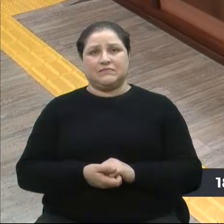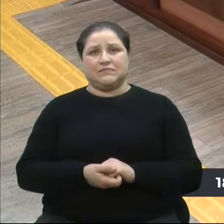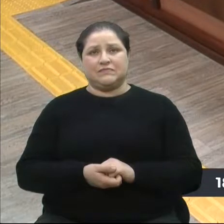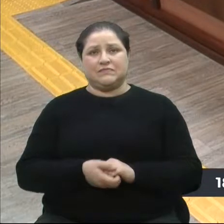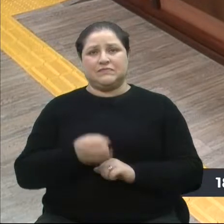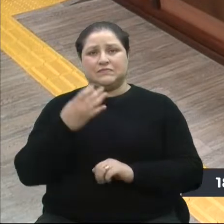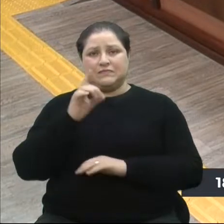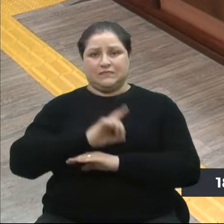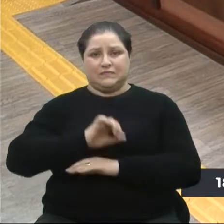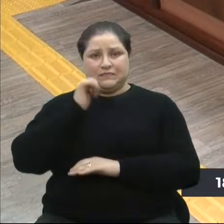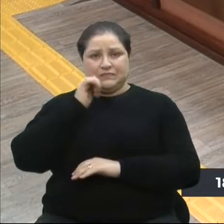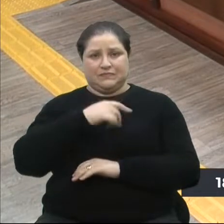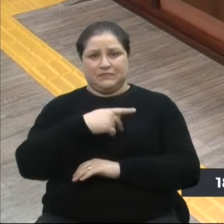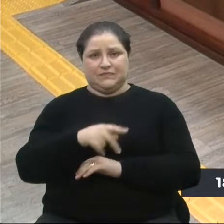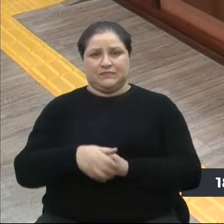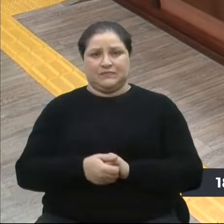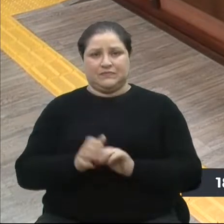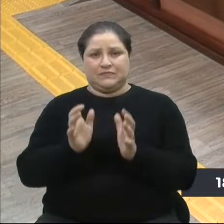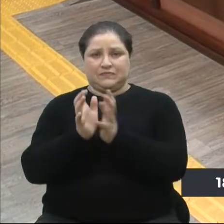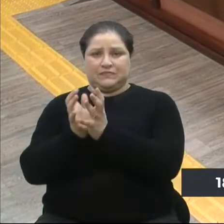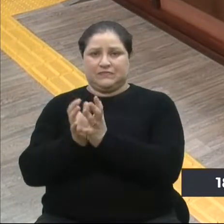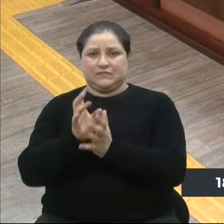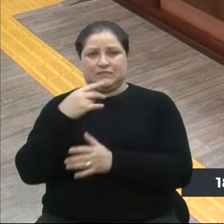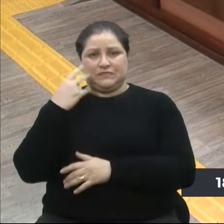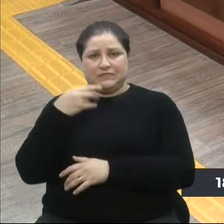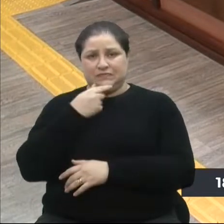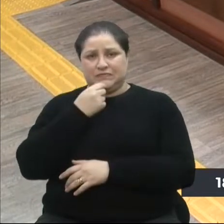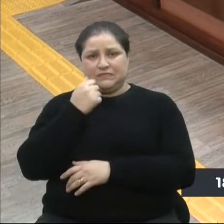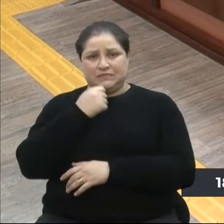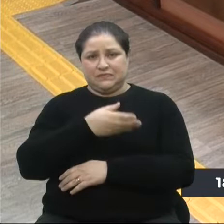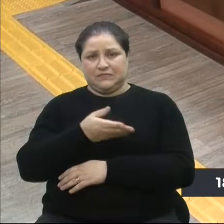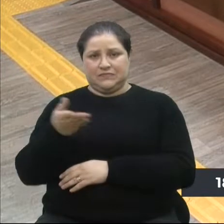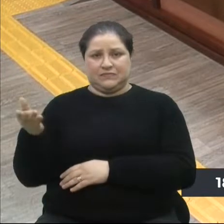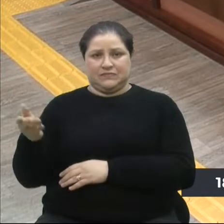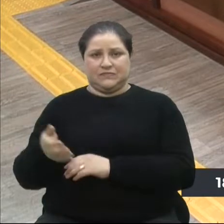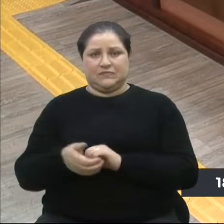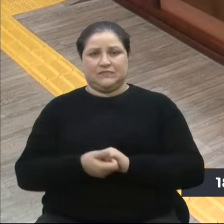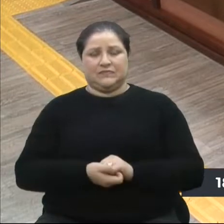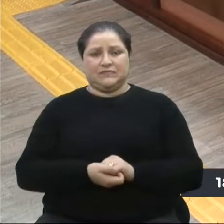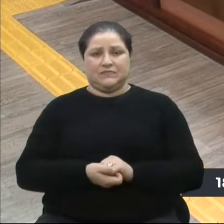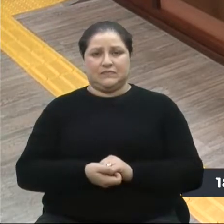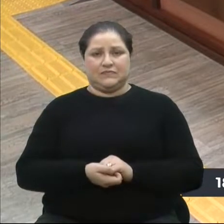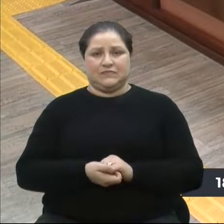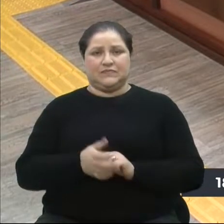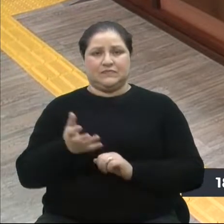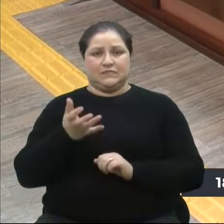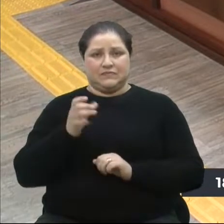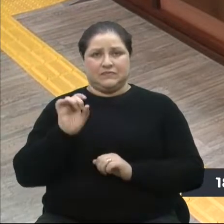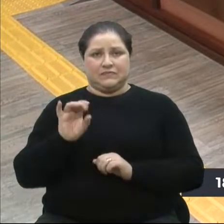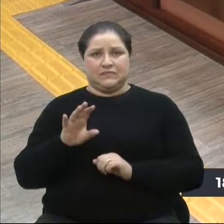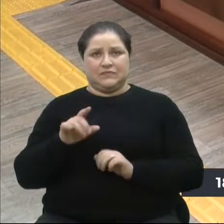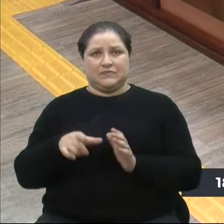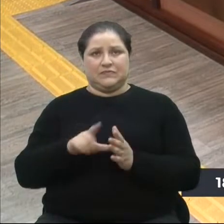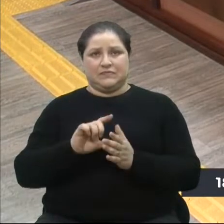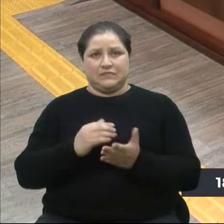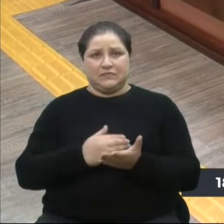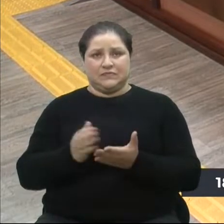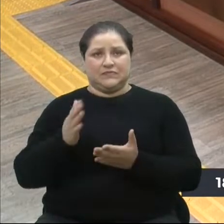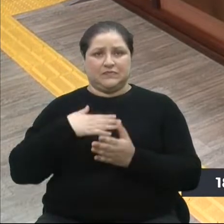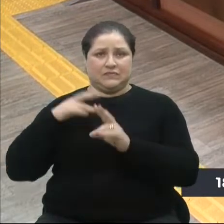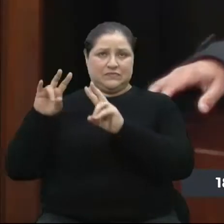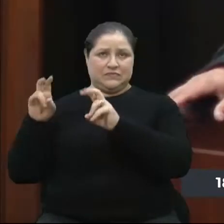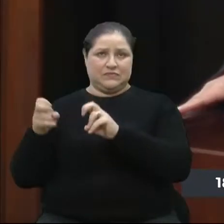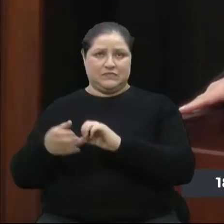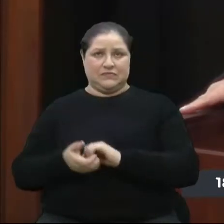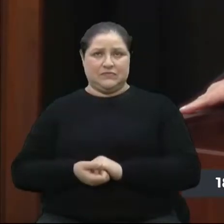Bom dia, presidenta, colegas vereadores, colegas vereadoras. Quero só, antes de entrar no meu tema,